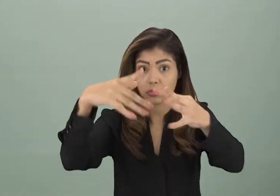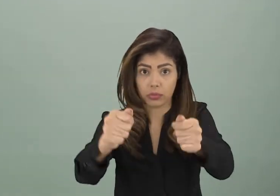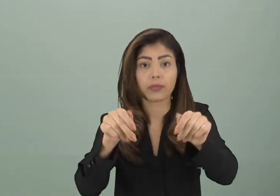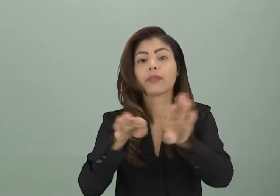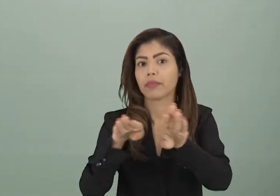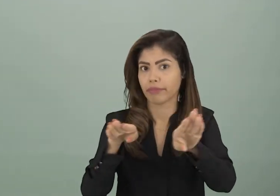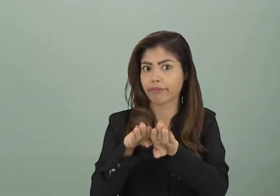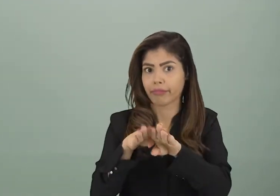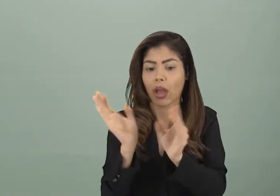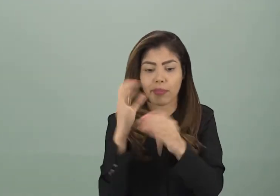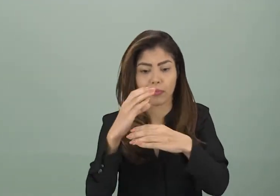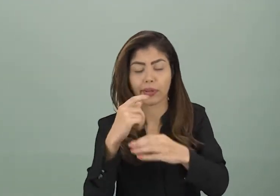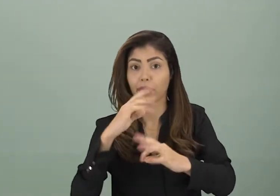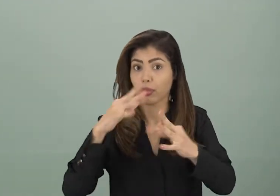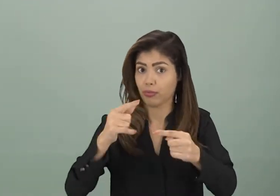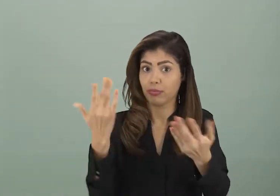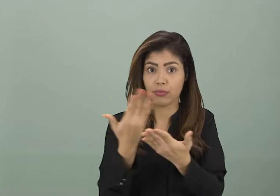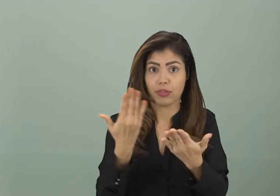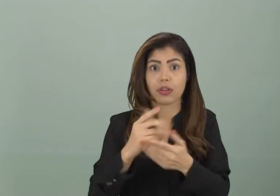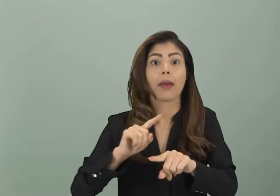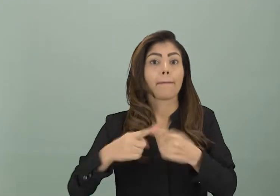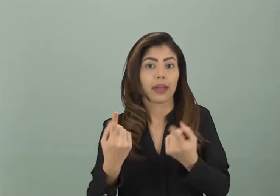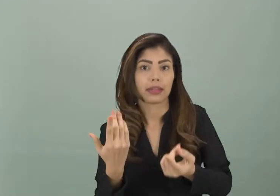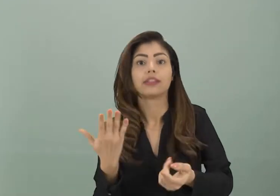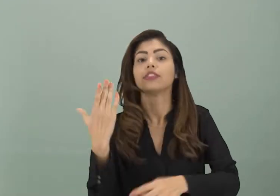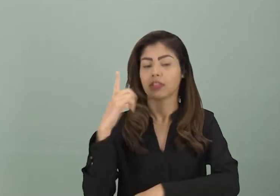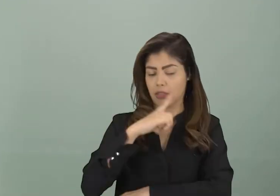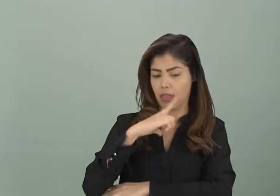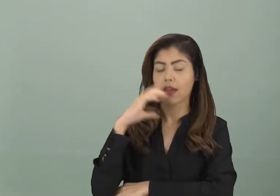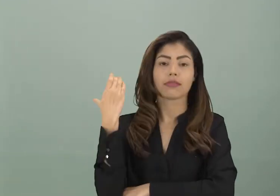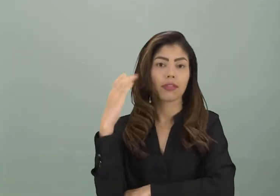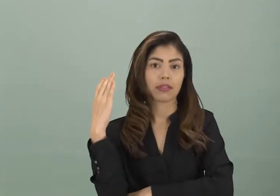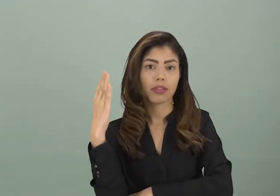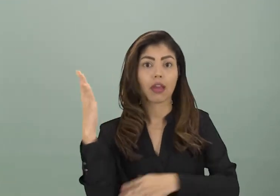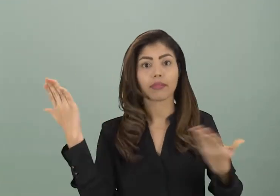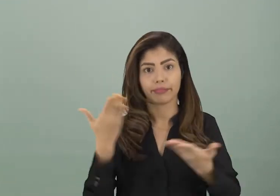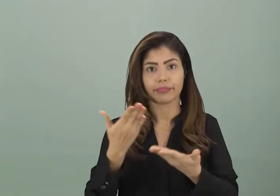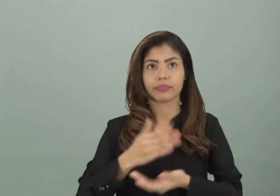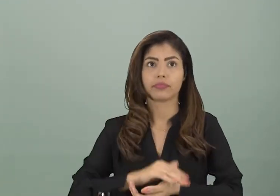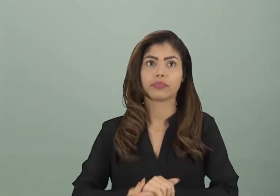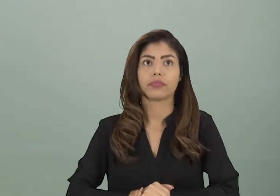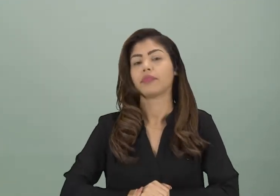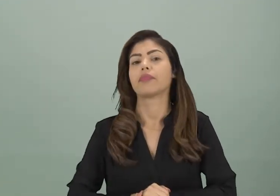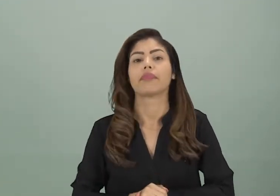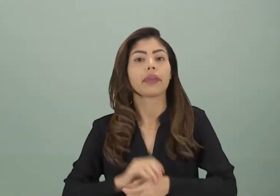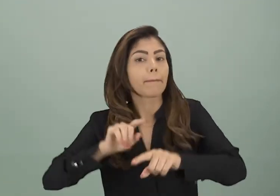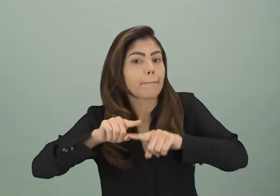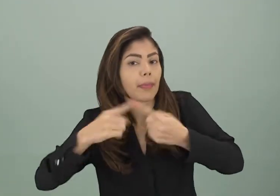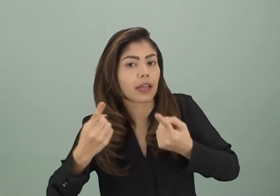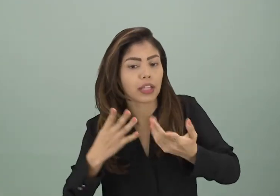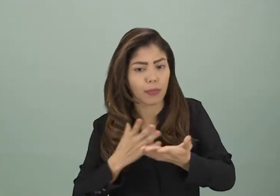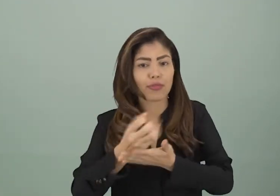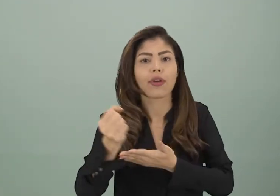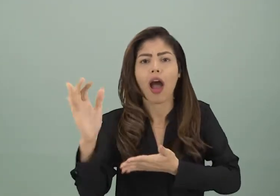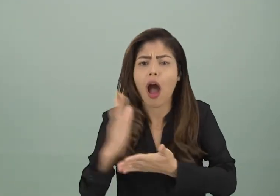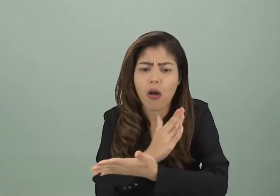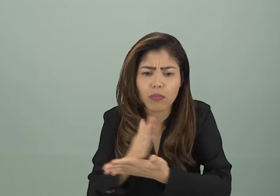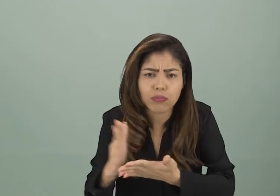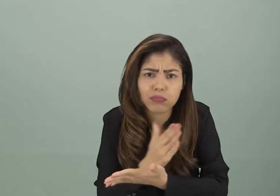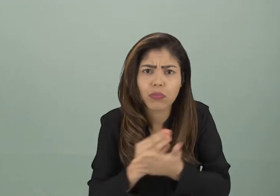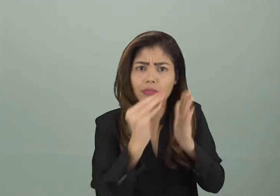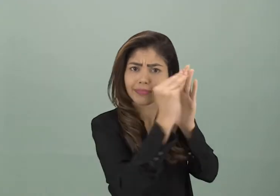termos o conhecimento, então termos a ciência como tal. Porém, ele buscou alguns